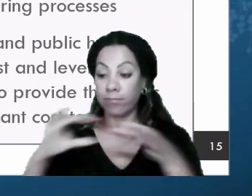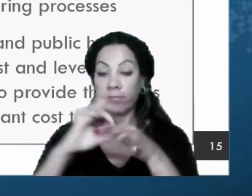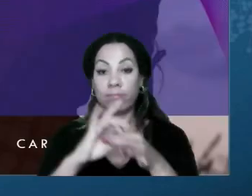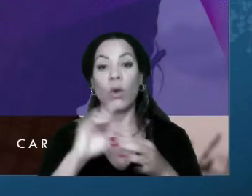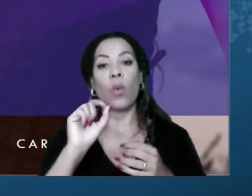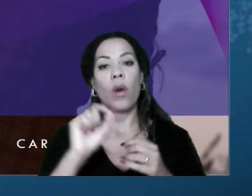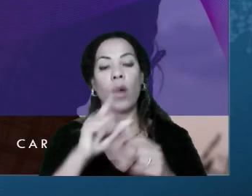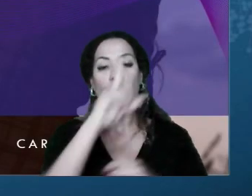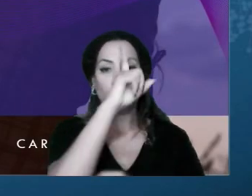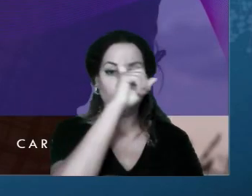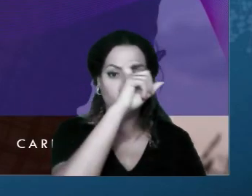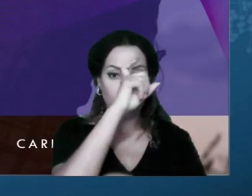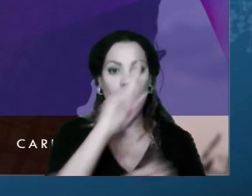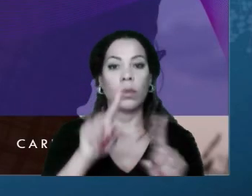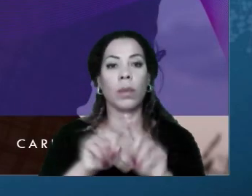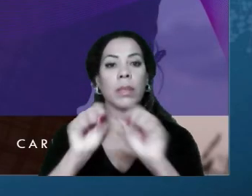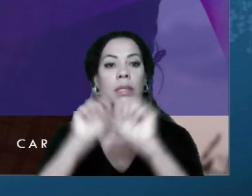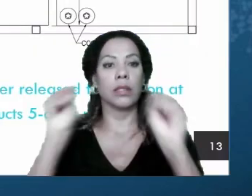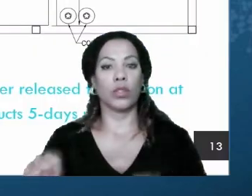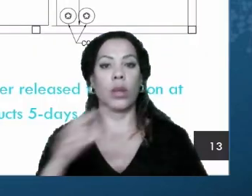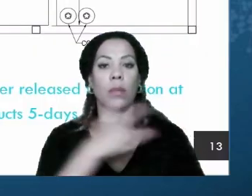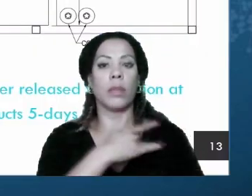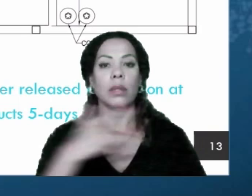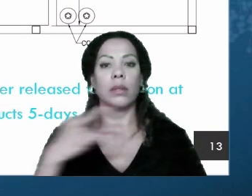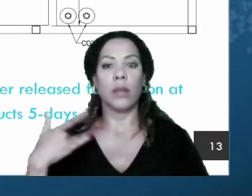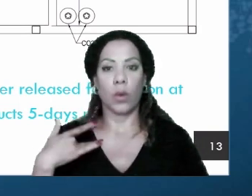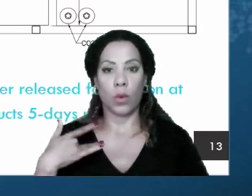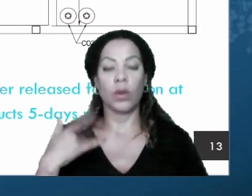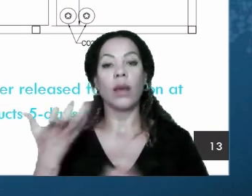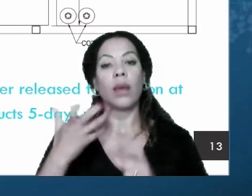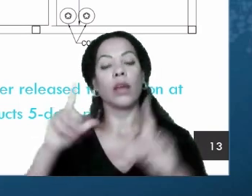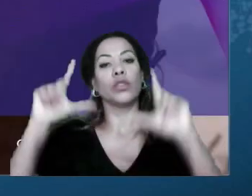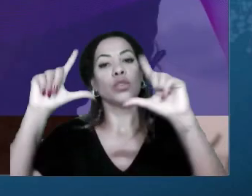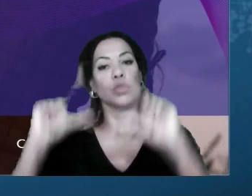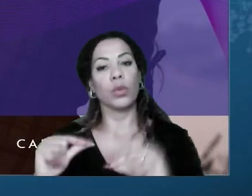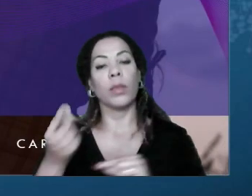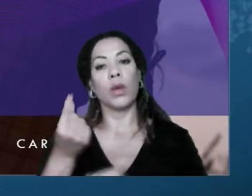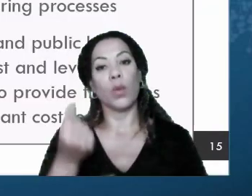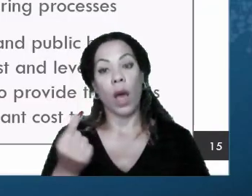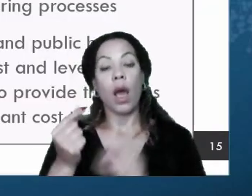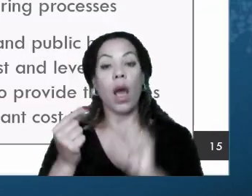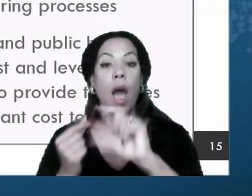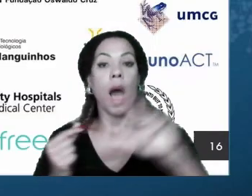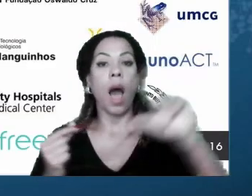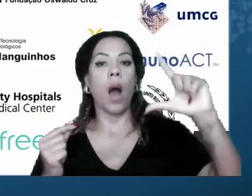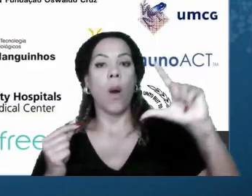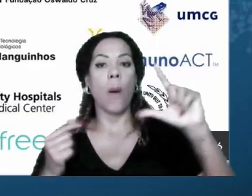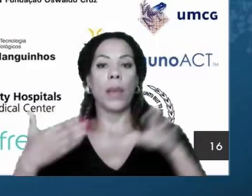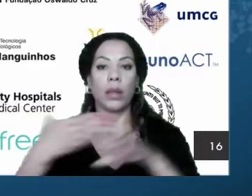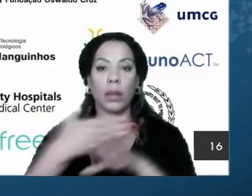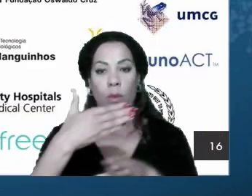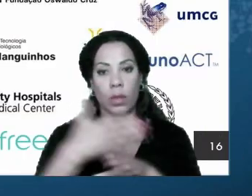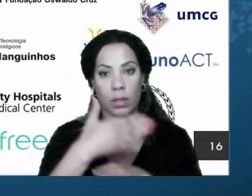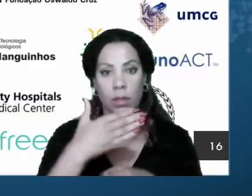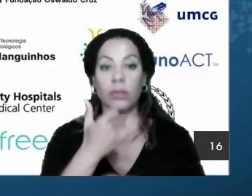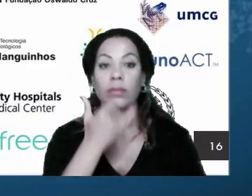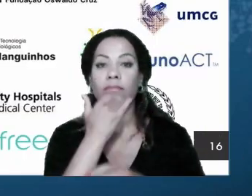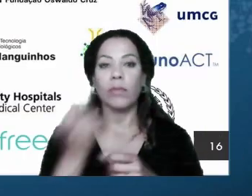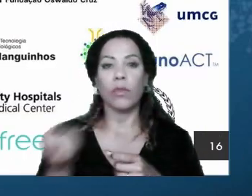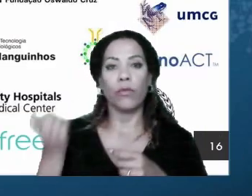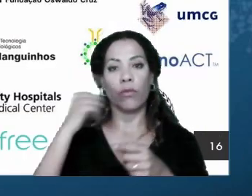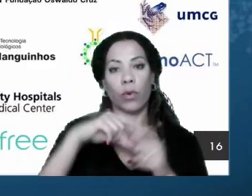sistemas de saúde para reduzir custos e aumentar o acesso. Perdão, voltando